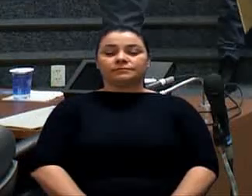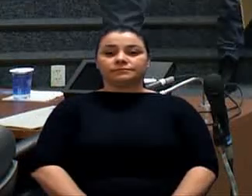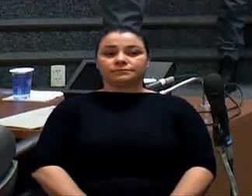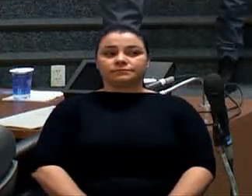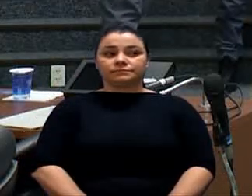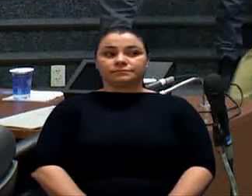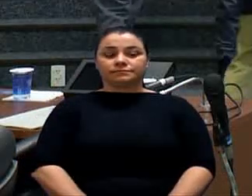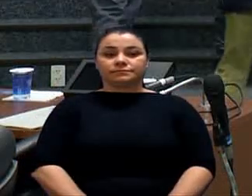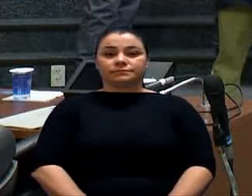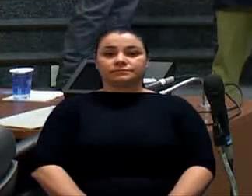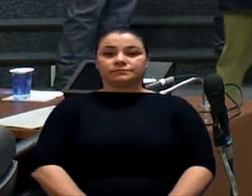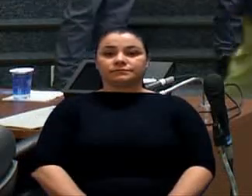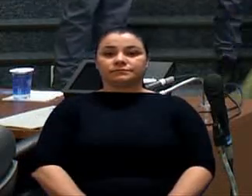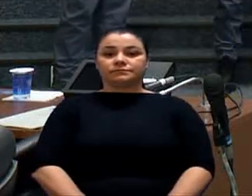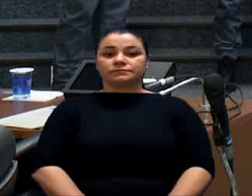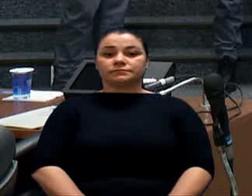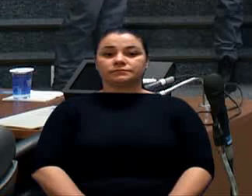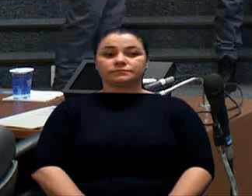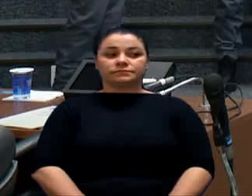Obrigado.